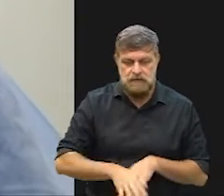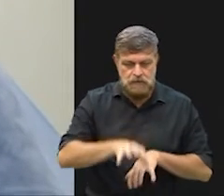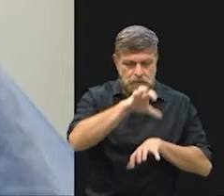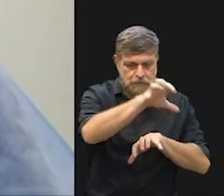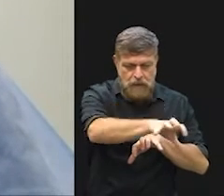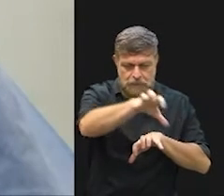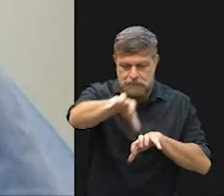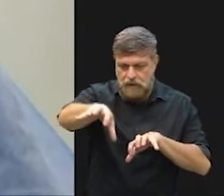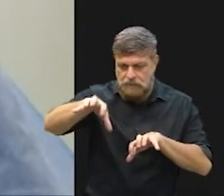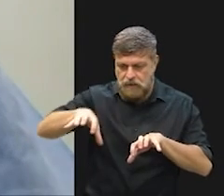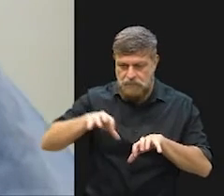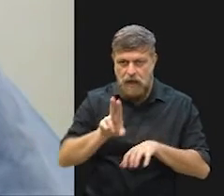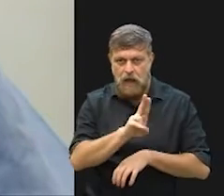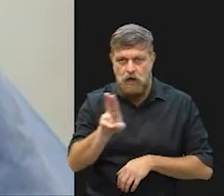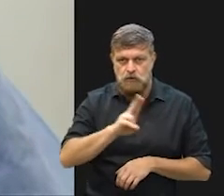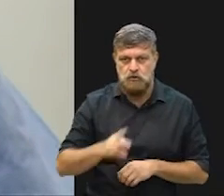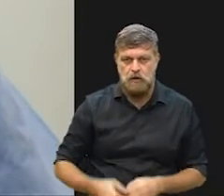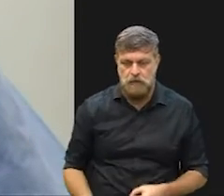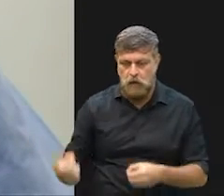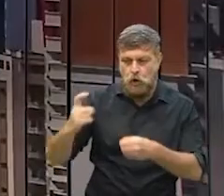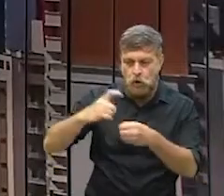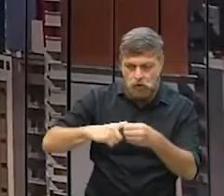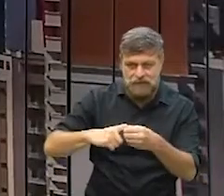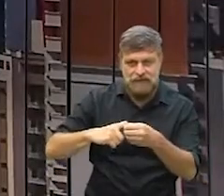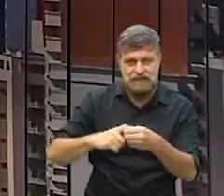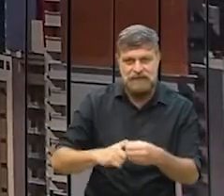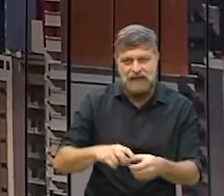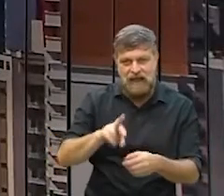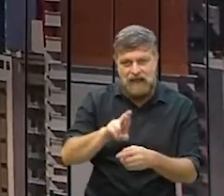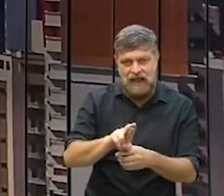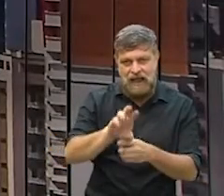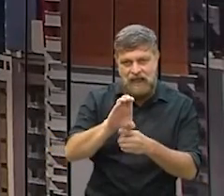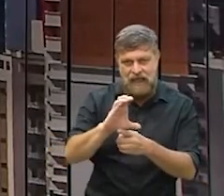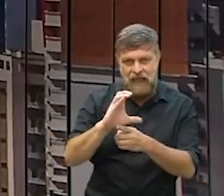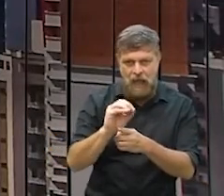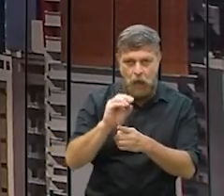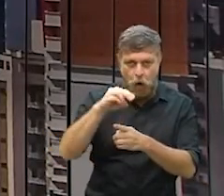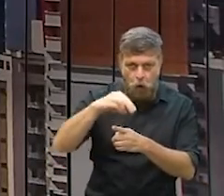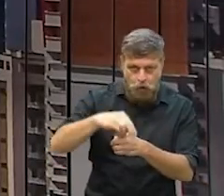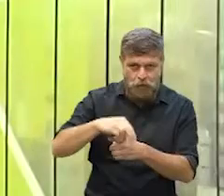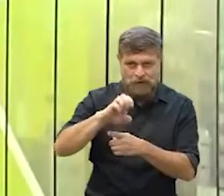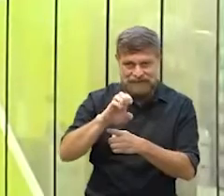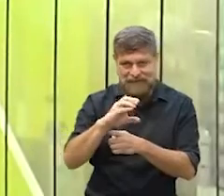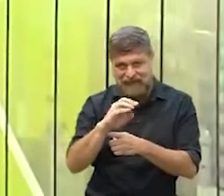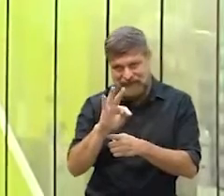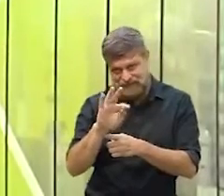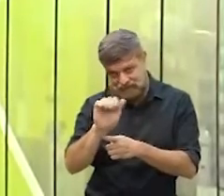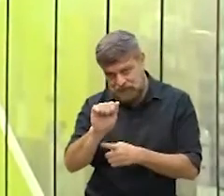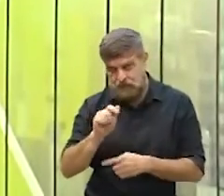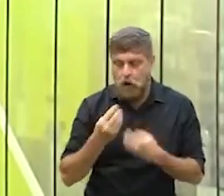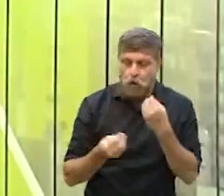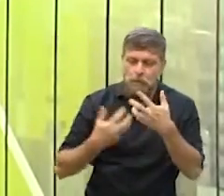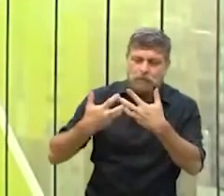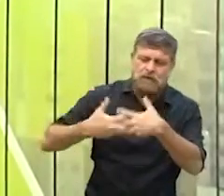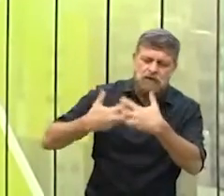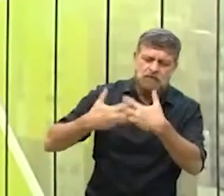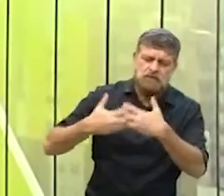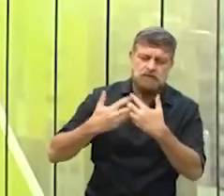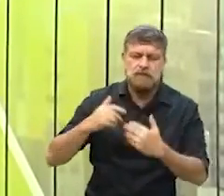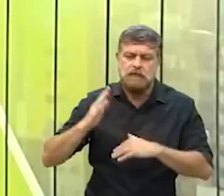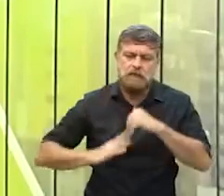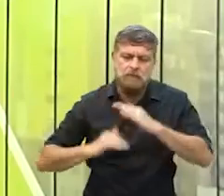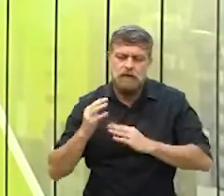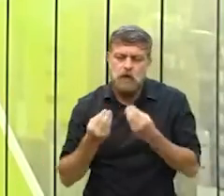no projeto Reconecta. Que legal. Existe uma previsão para isso, Paulo? Como é que ele vai funcionar na prática? O que a gente